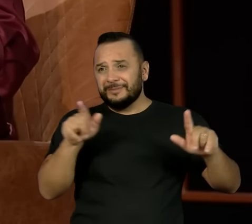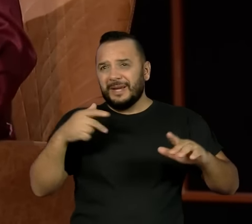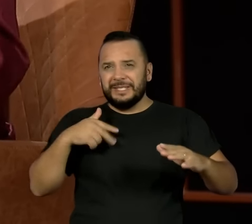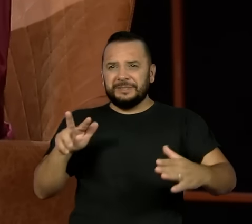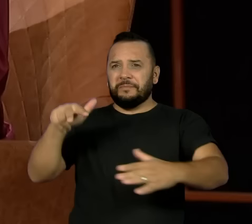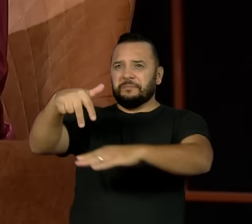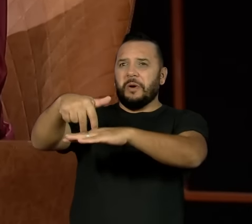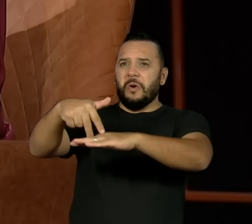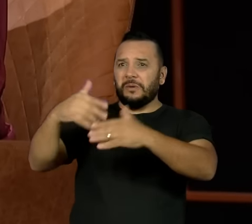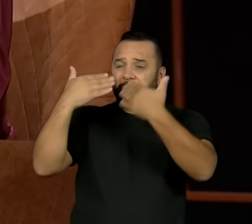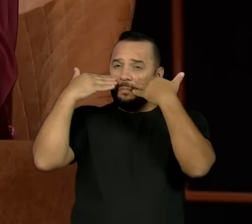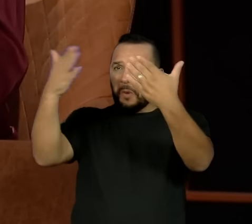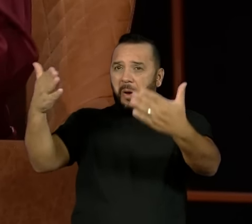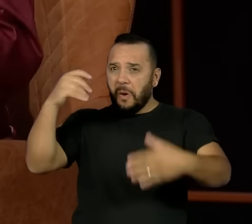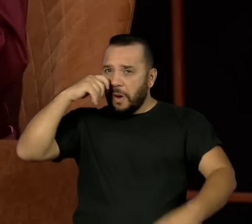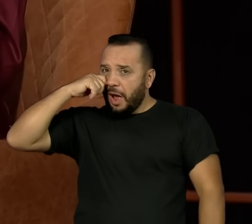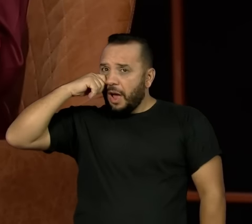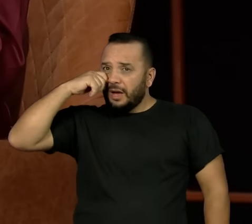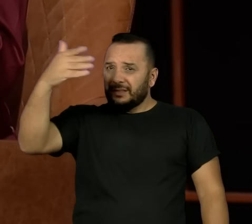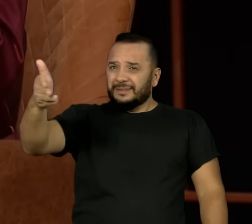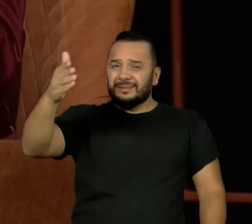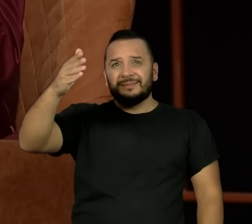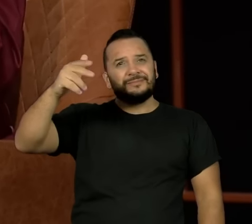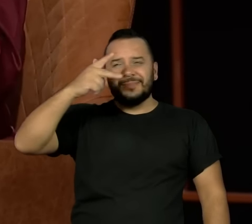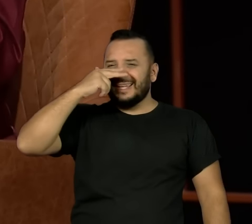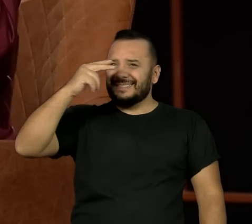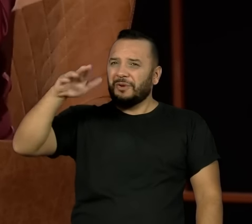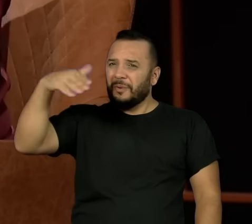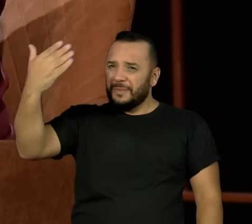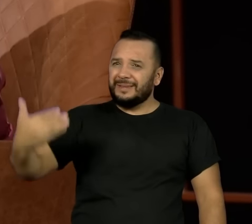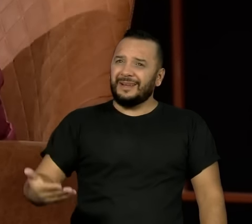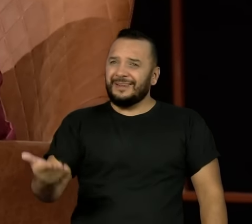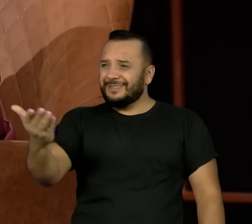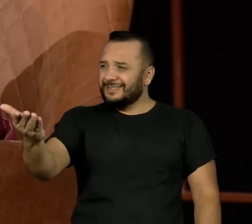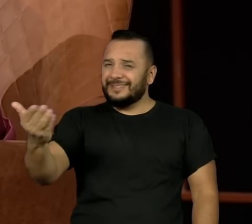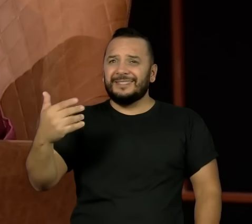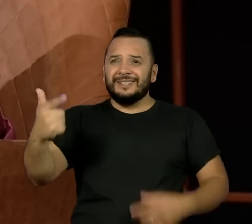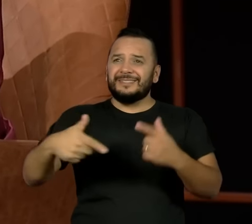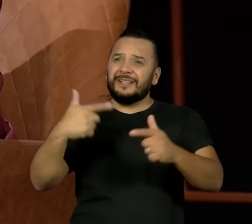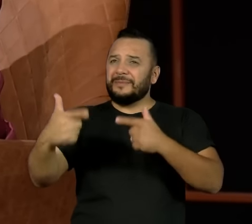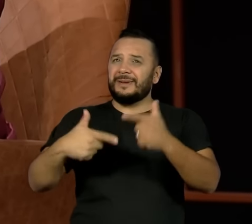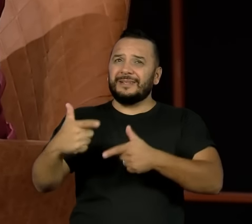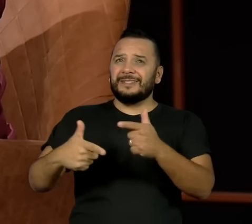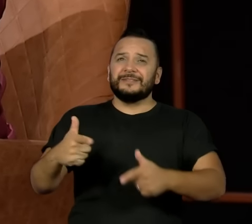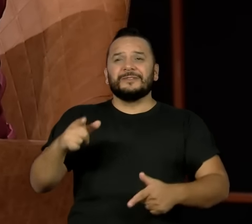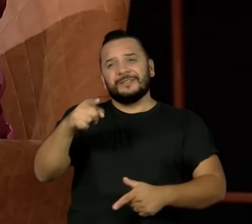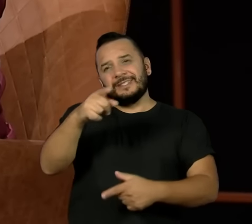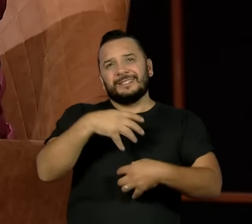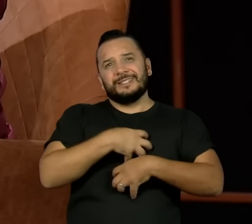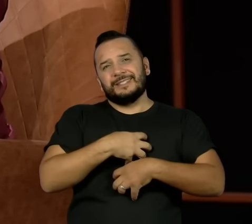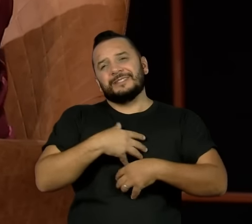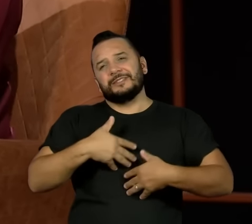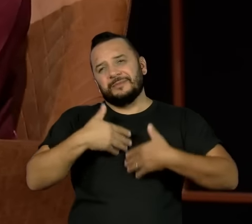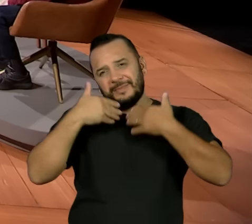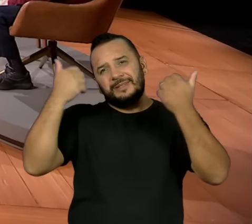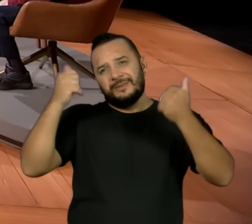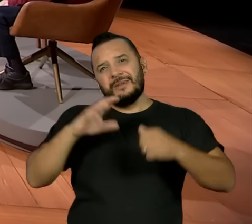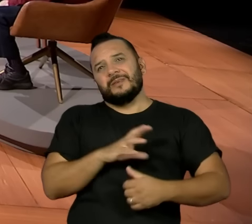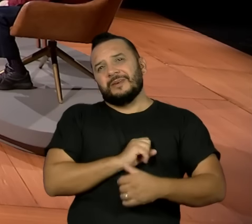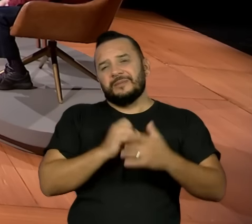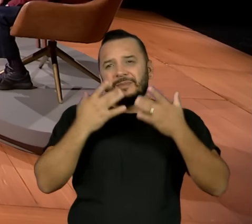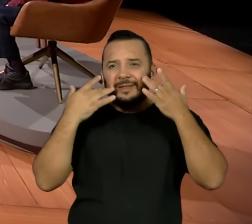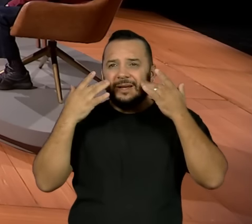palco, puxa, que homenagem. Ele está trabalhando para ti, para você se sentir melhor. Tá? Eu amo o